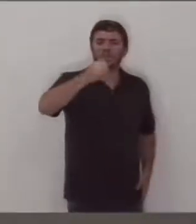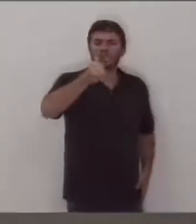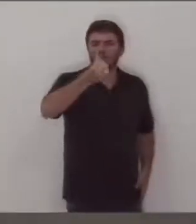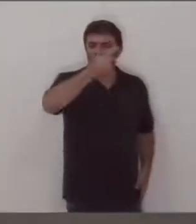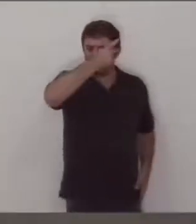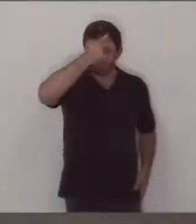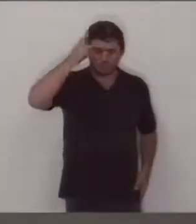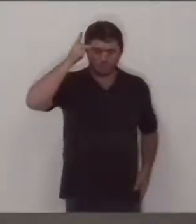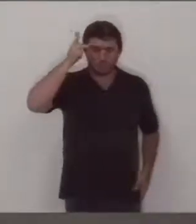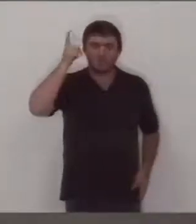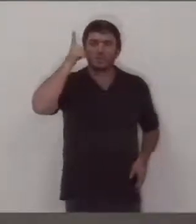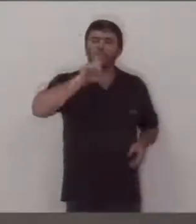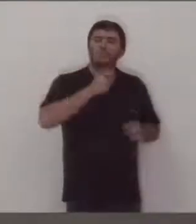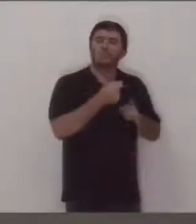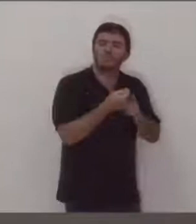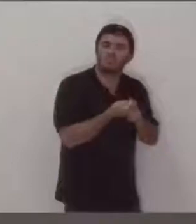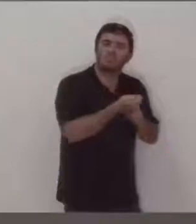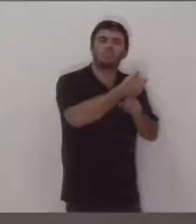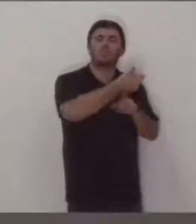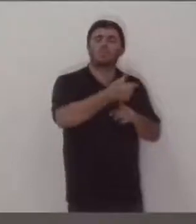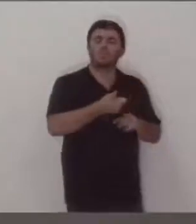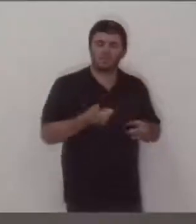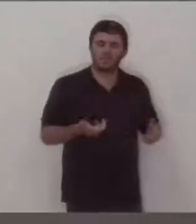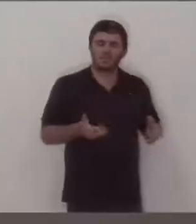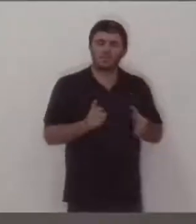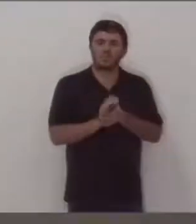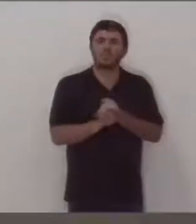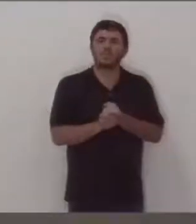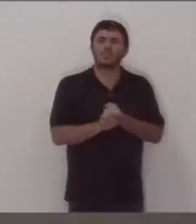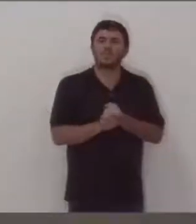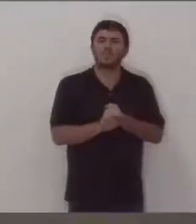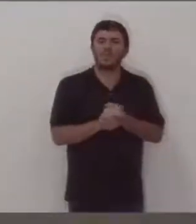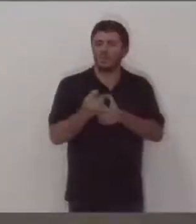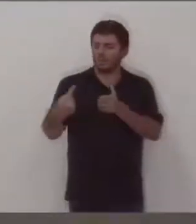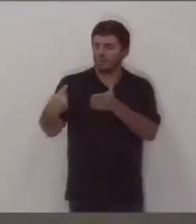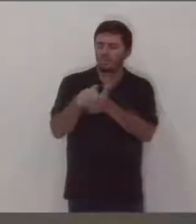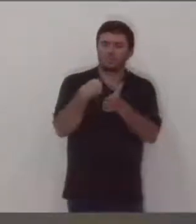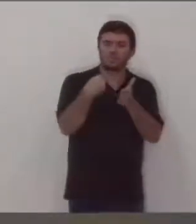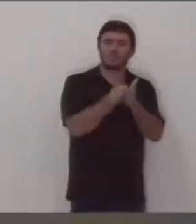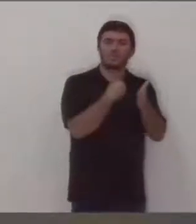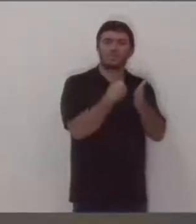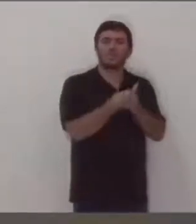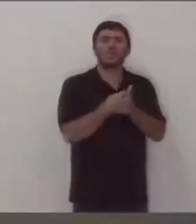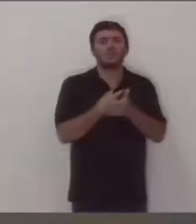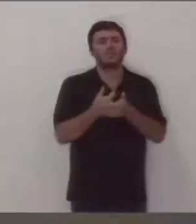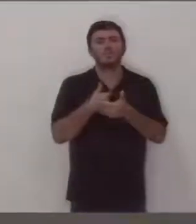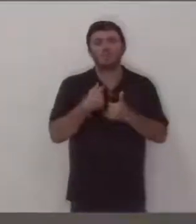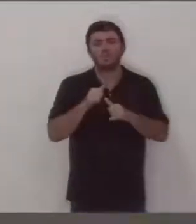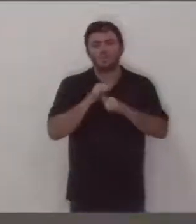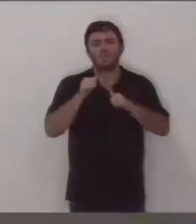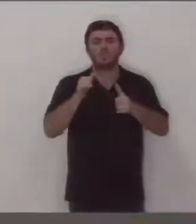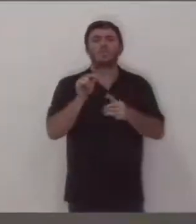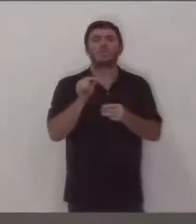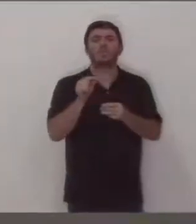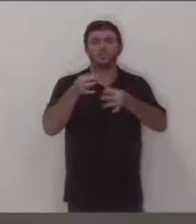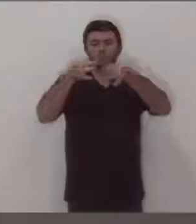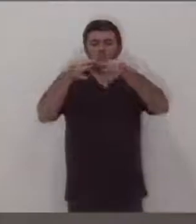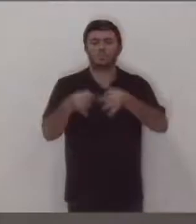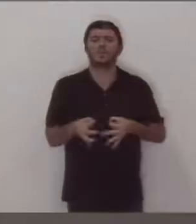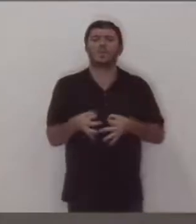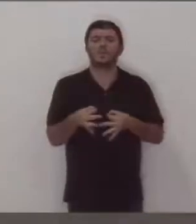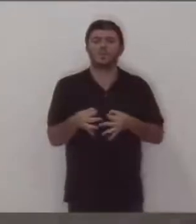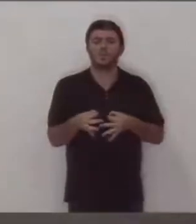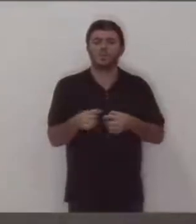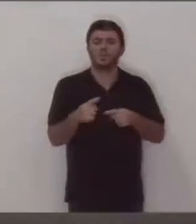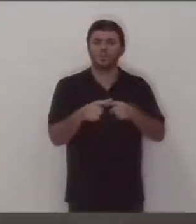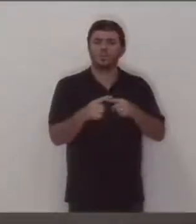assunto importantíssimo nessa casa. Então, eles me perguntaram, porque também a gente tem que, precisa ser justo. No boletim foram